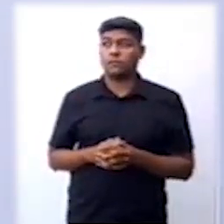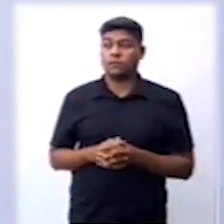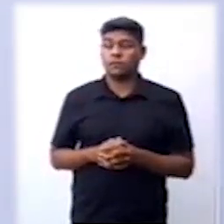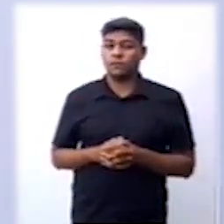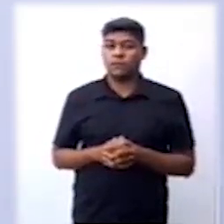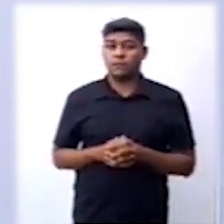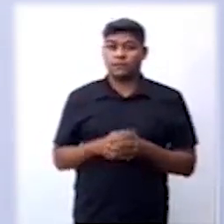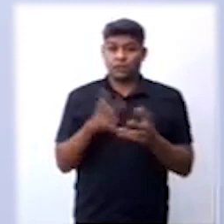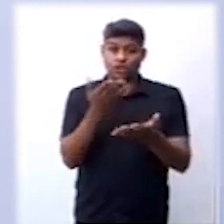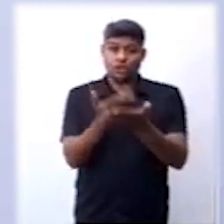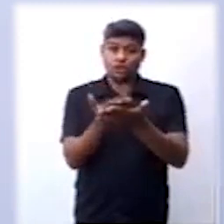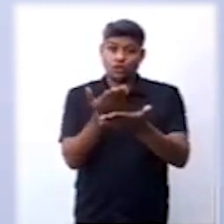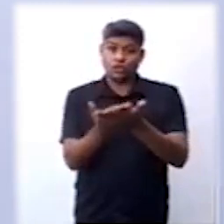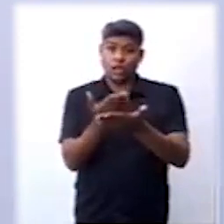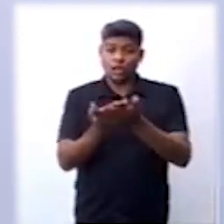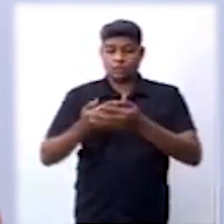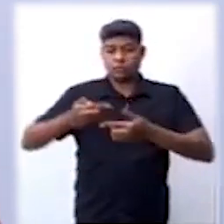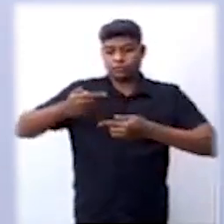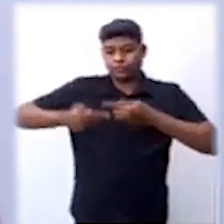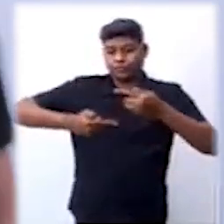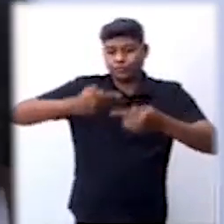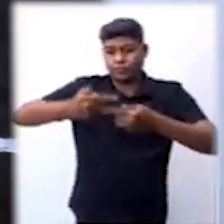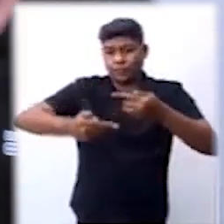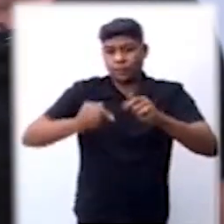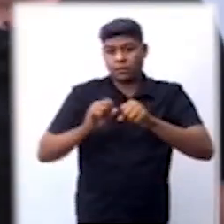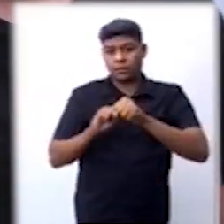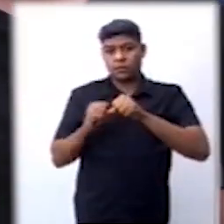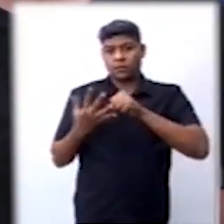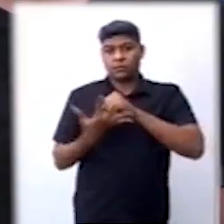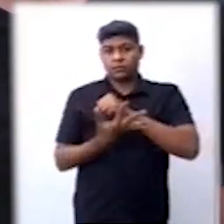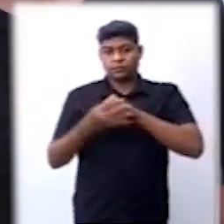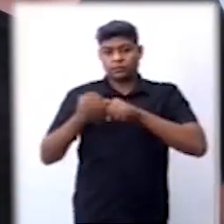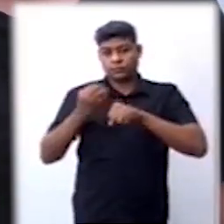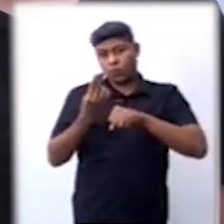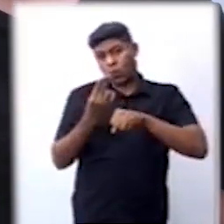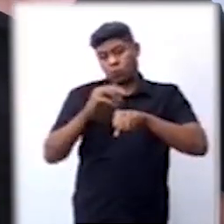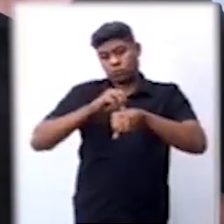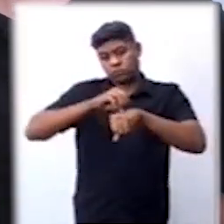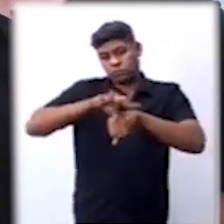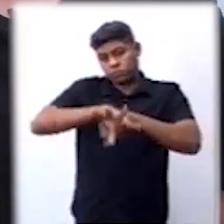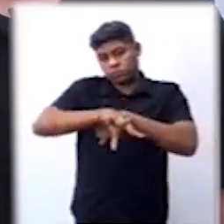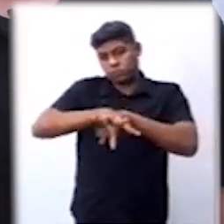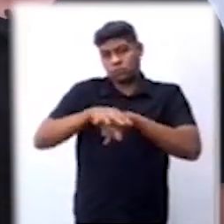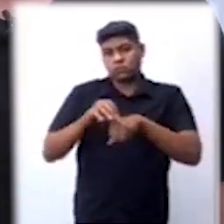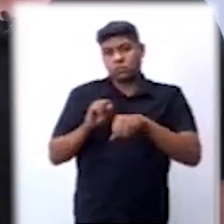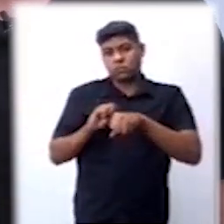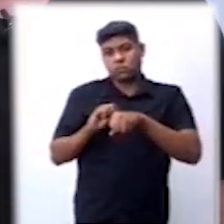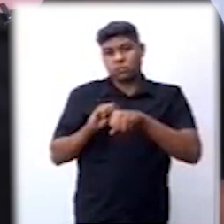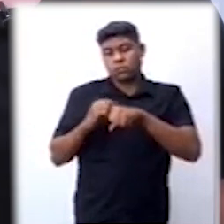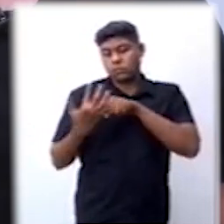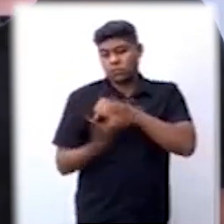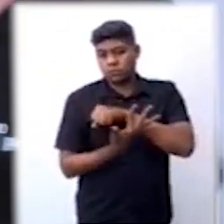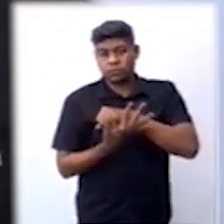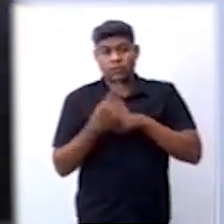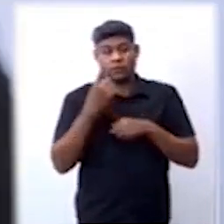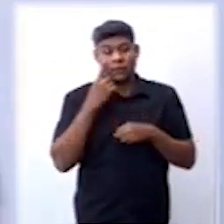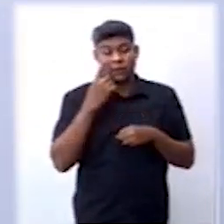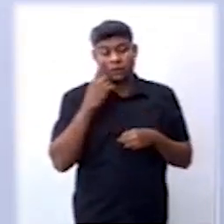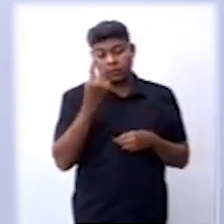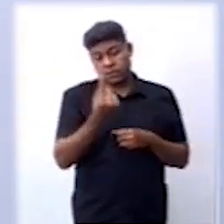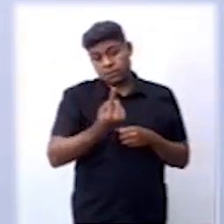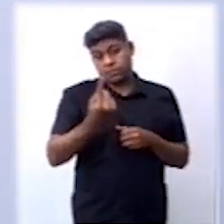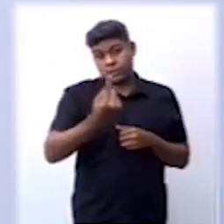Então, bora estudar aqui a replicação do coronavírus. Beleza? Dá para enxergar? Bora ver com calma?